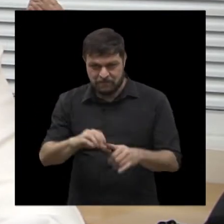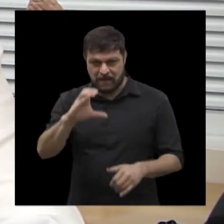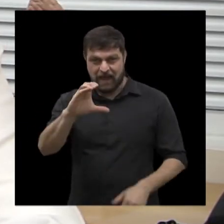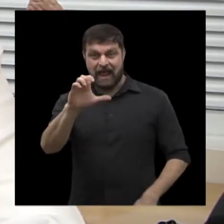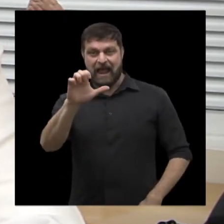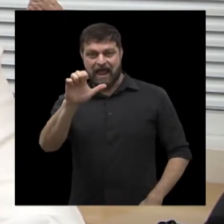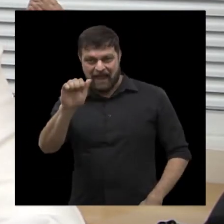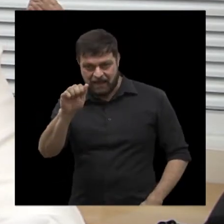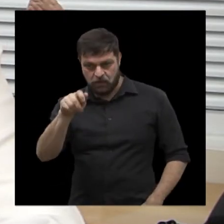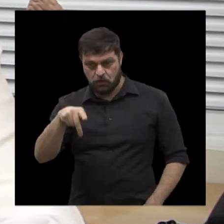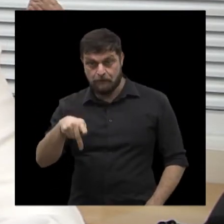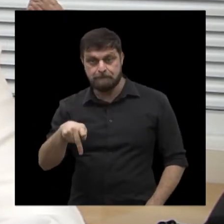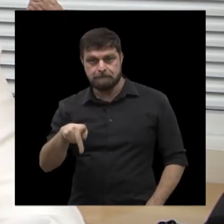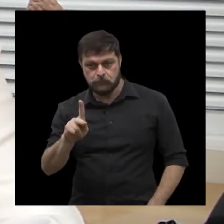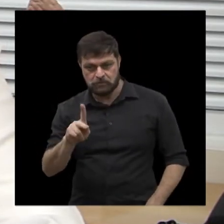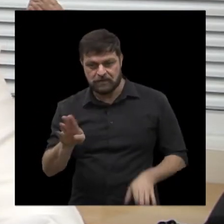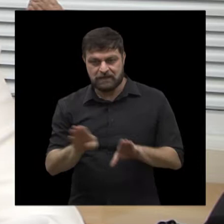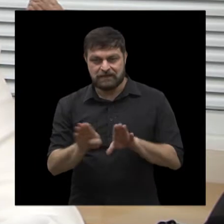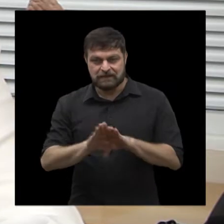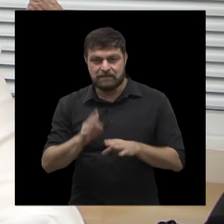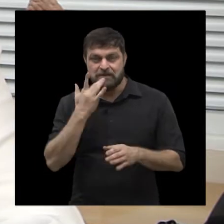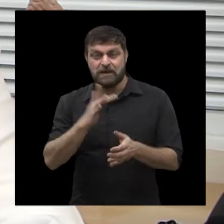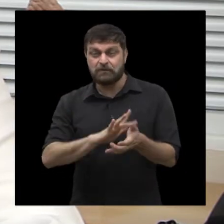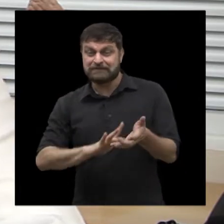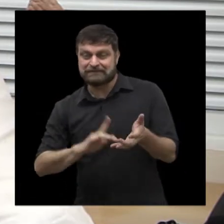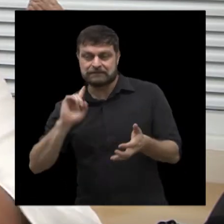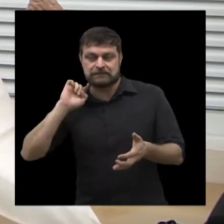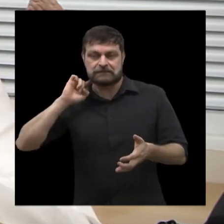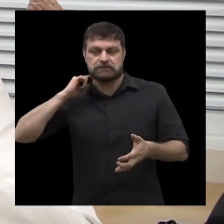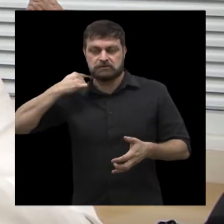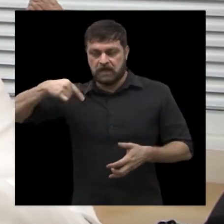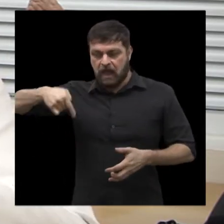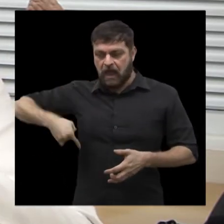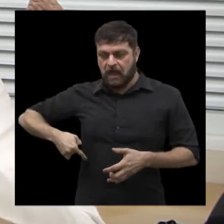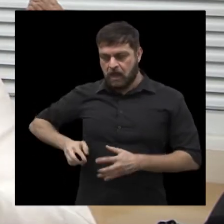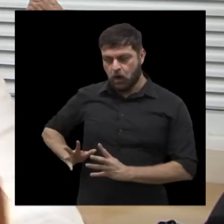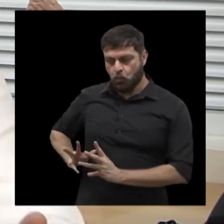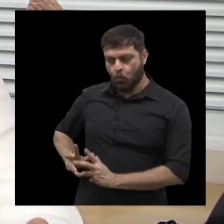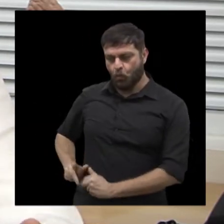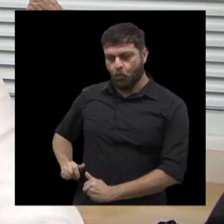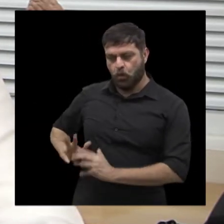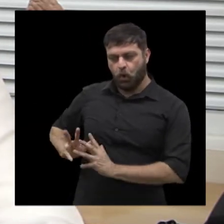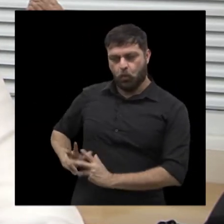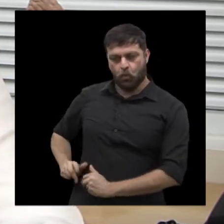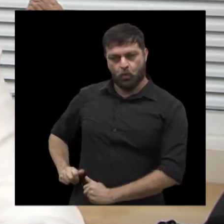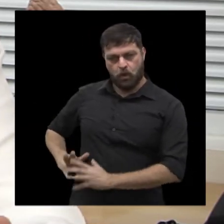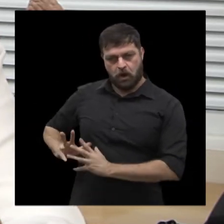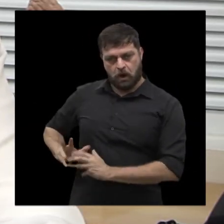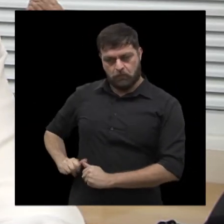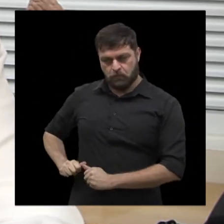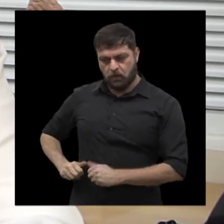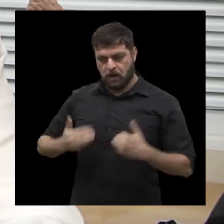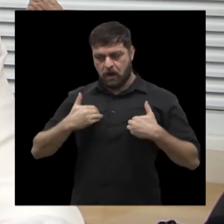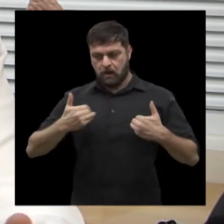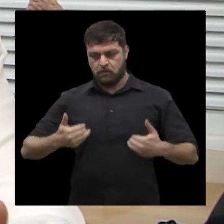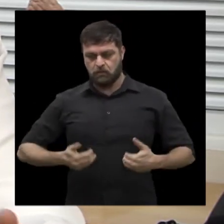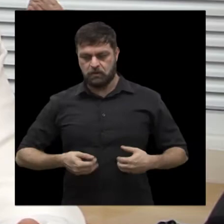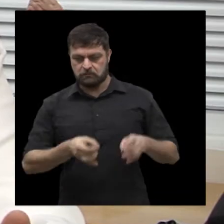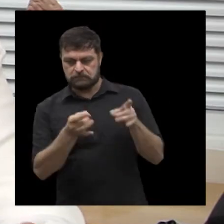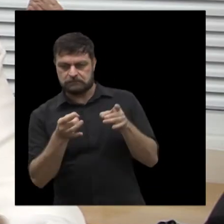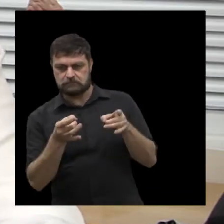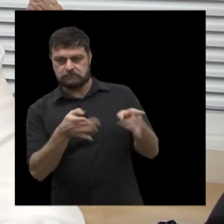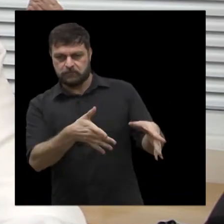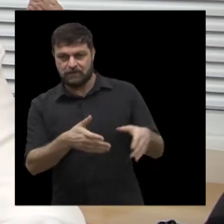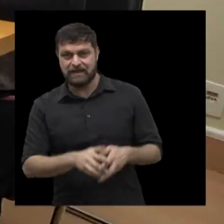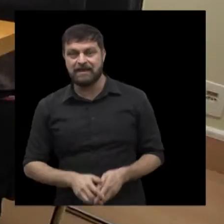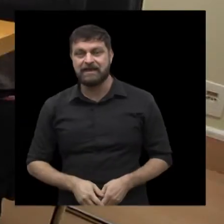as impurezas que estão circulando no sangue. Ele é responsável por jogá-las para fora do organismo, vamos dizer assim, para limpar o